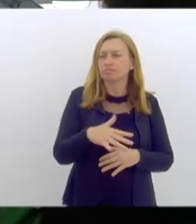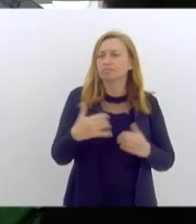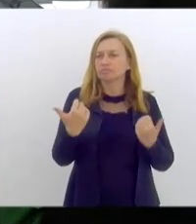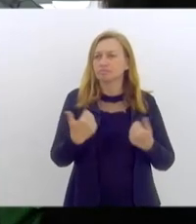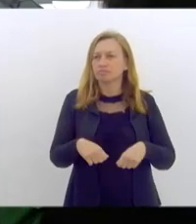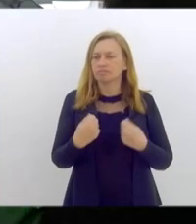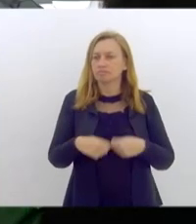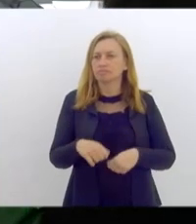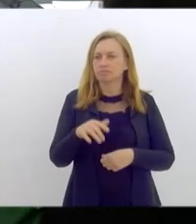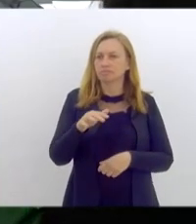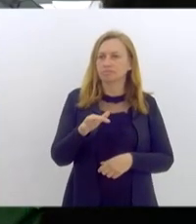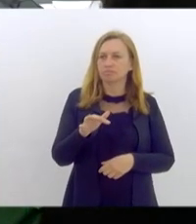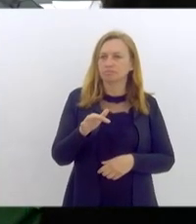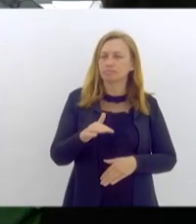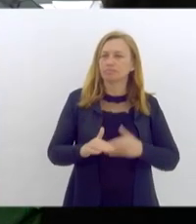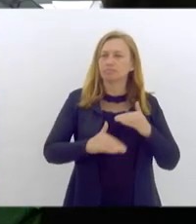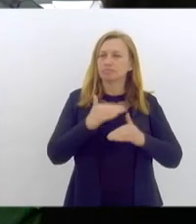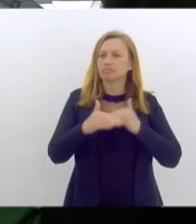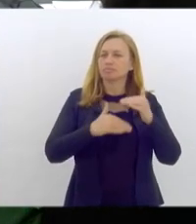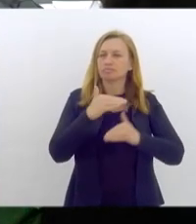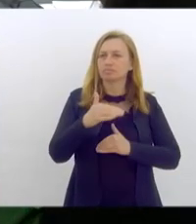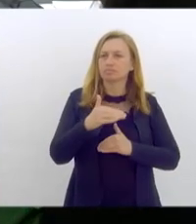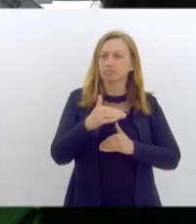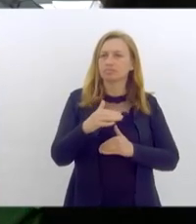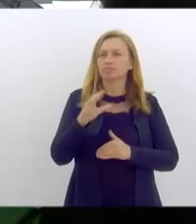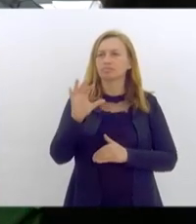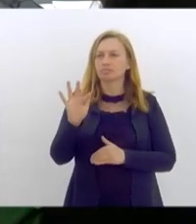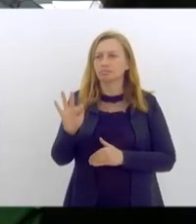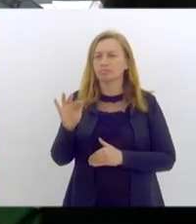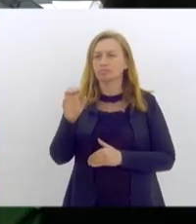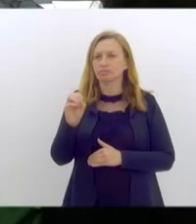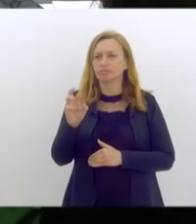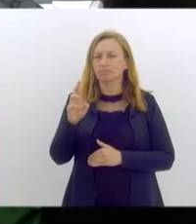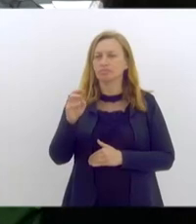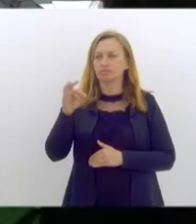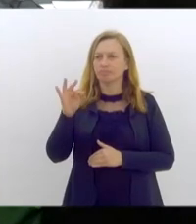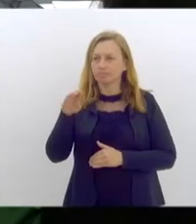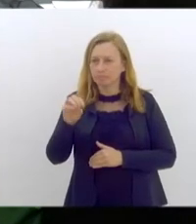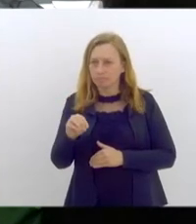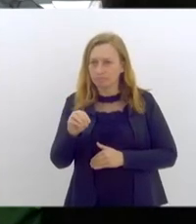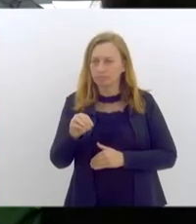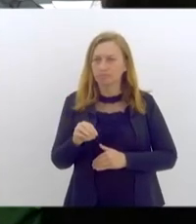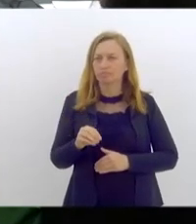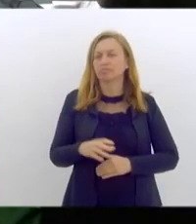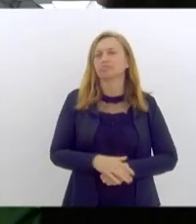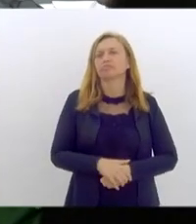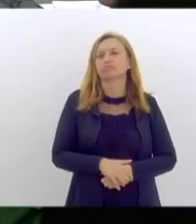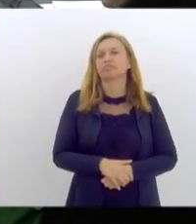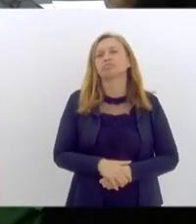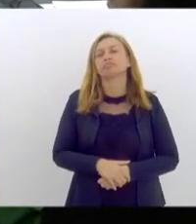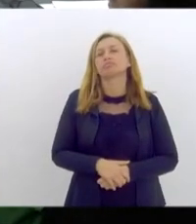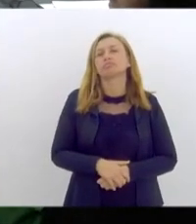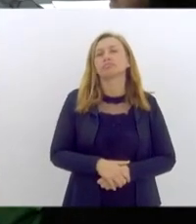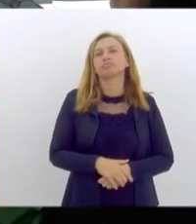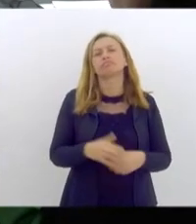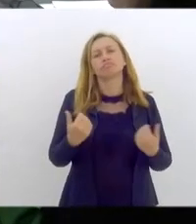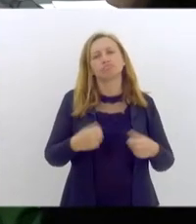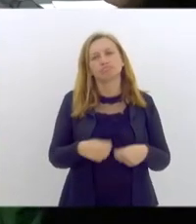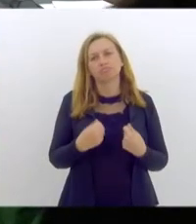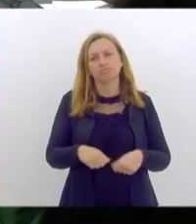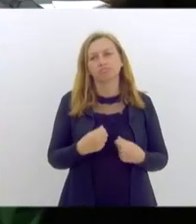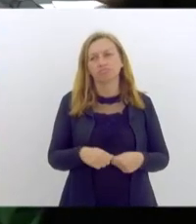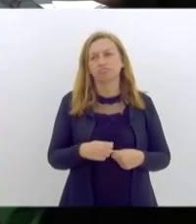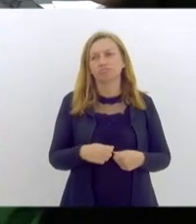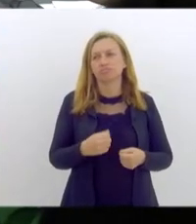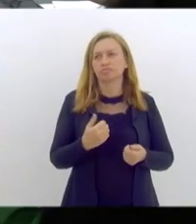fomento e desenvolvimento né e complementando a fala do senhor é assim no Exercício subsequente essa necessidade ela